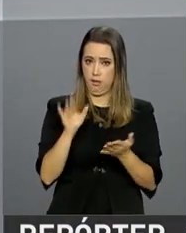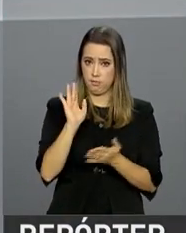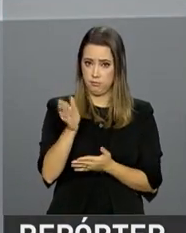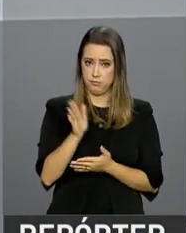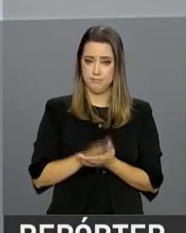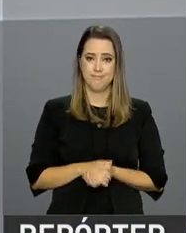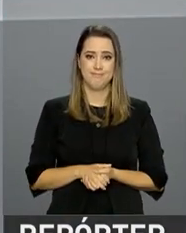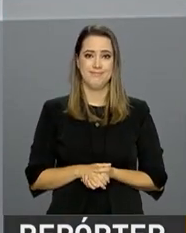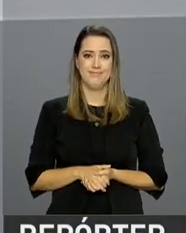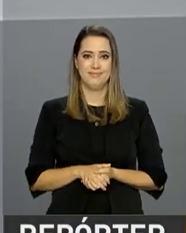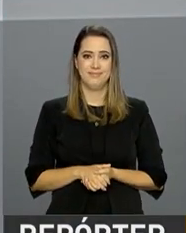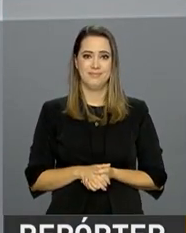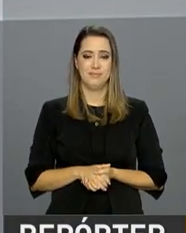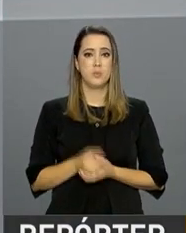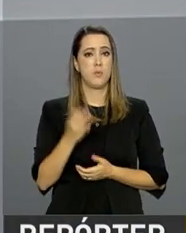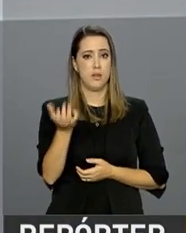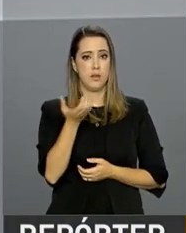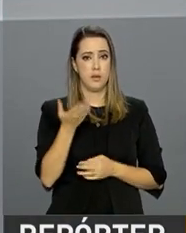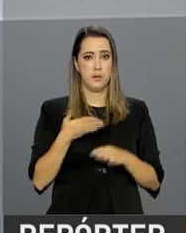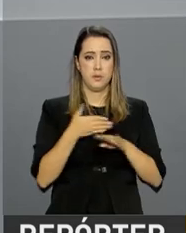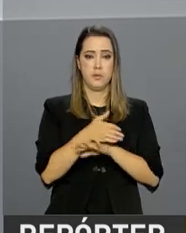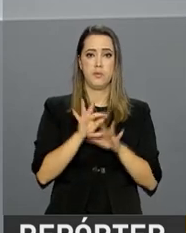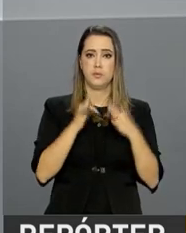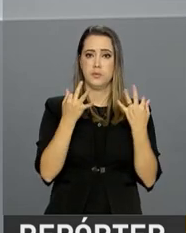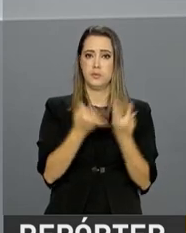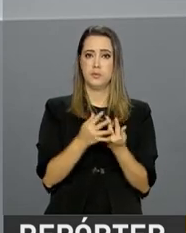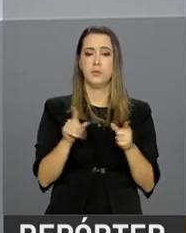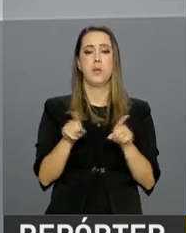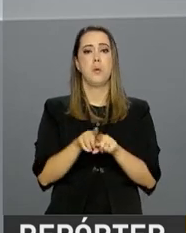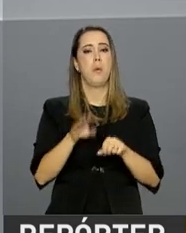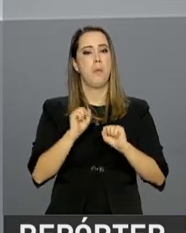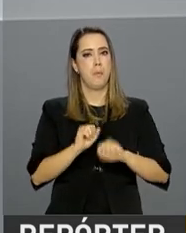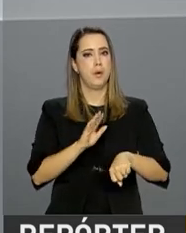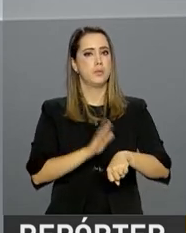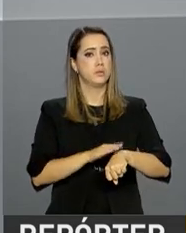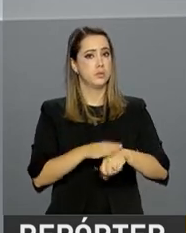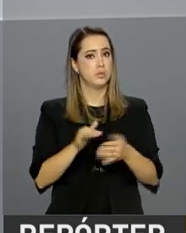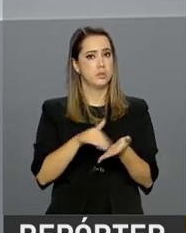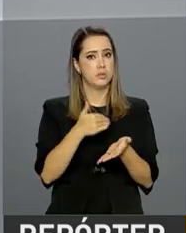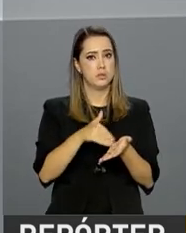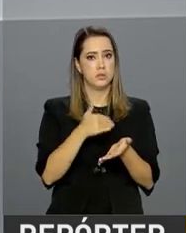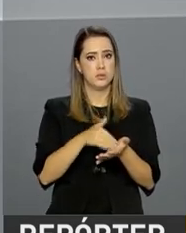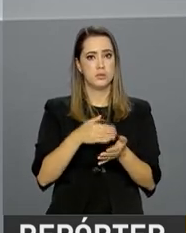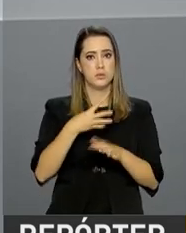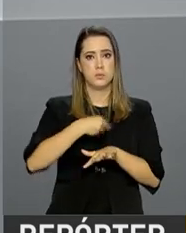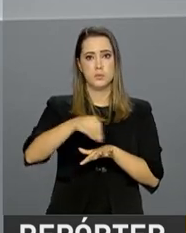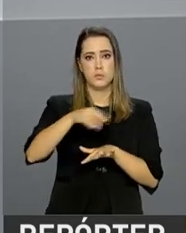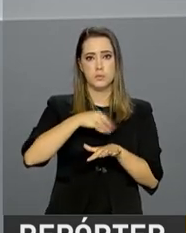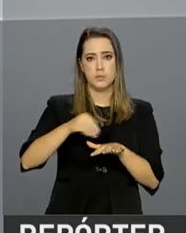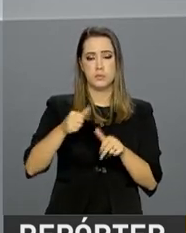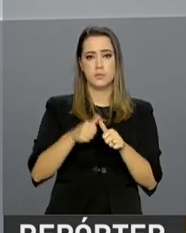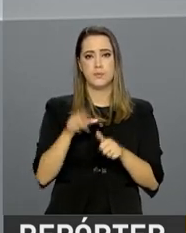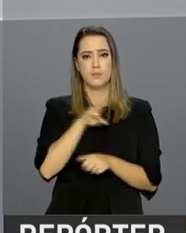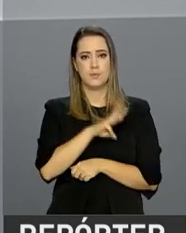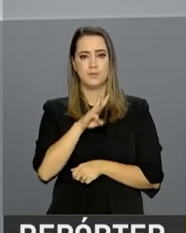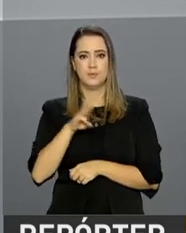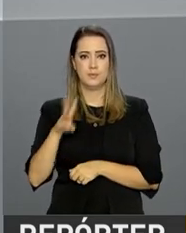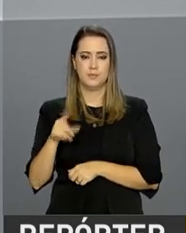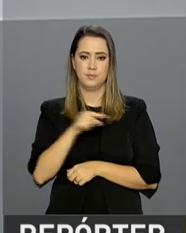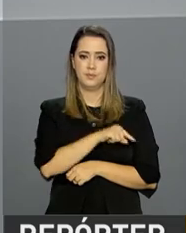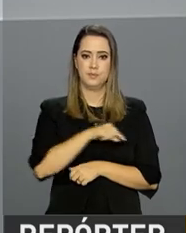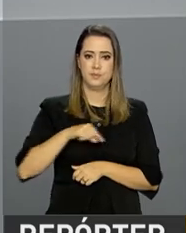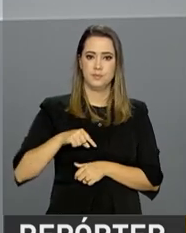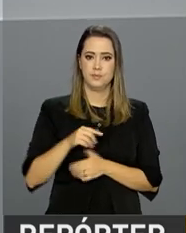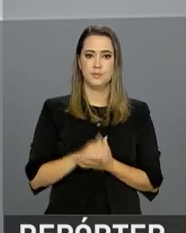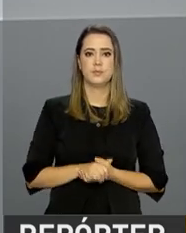repórter nbr e se você quer participar do fórum ainda dá tempo de se inscrever as informações estão no site que aparece pra